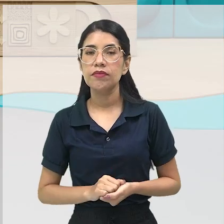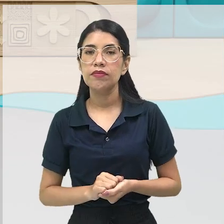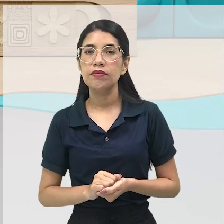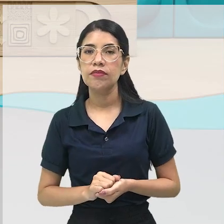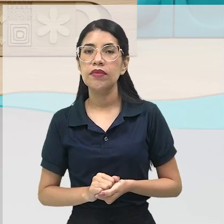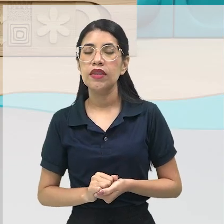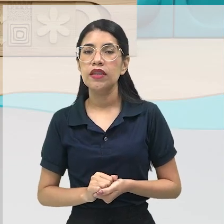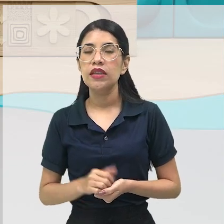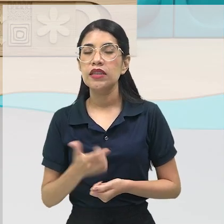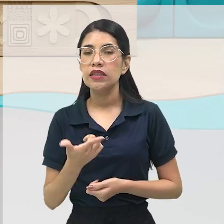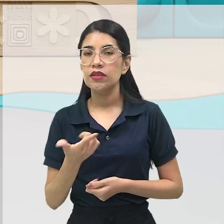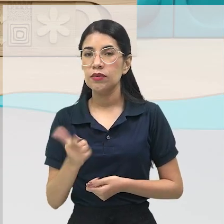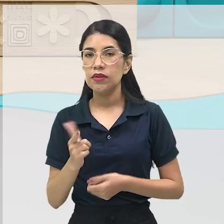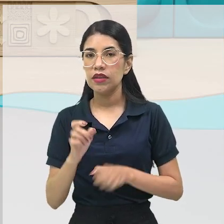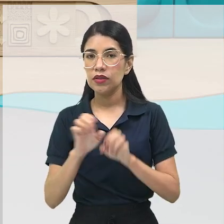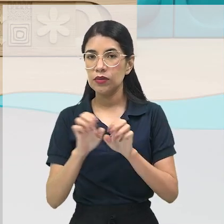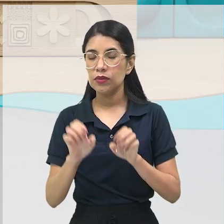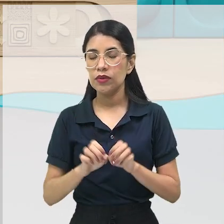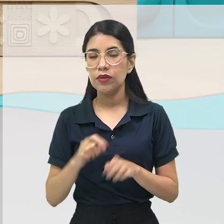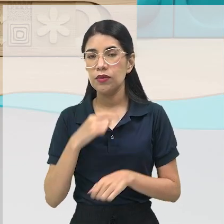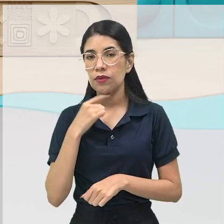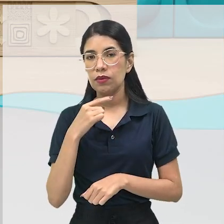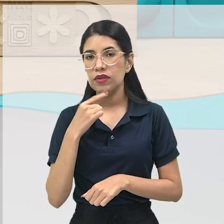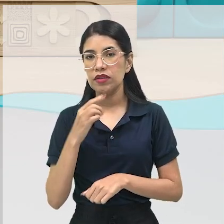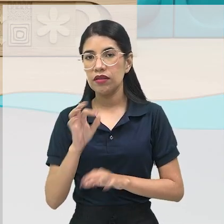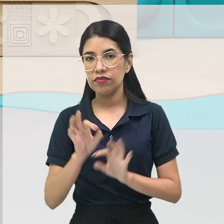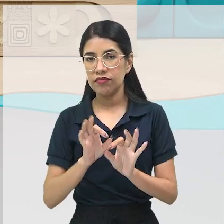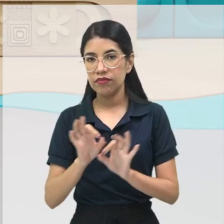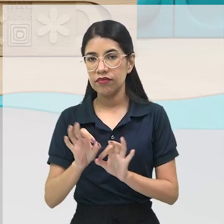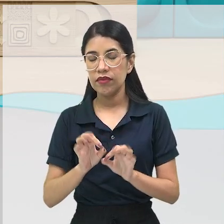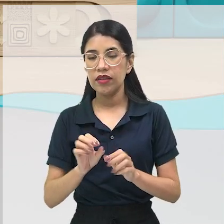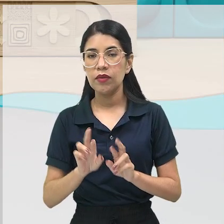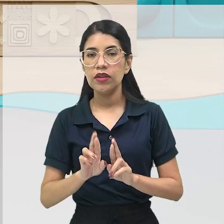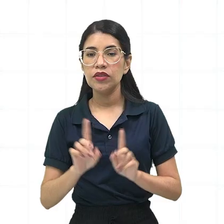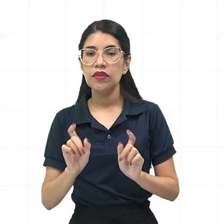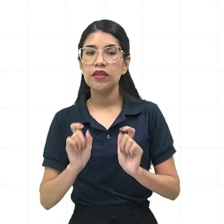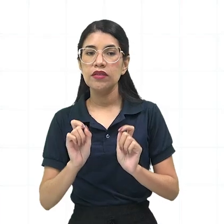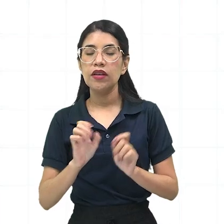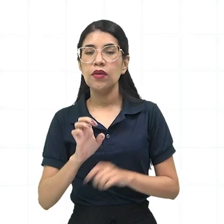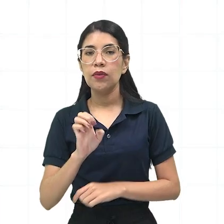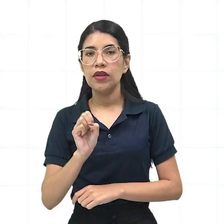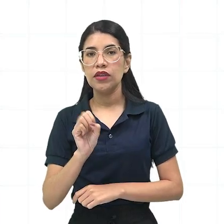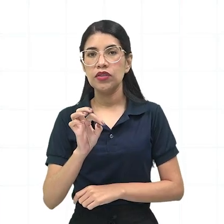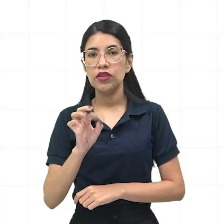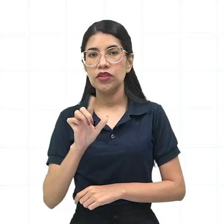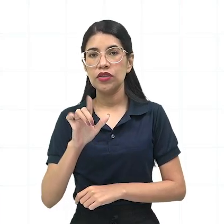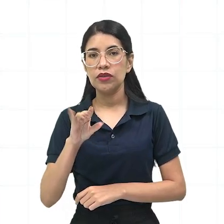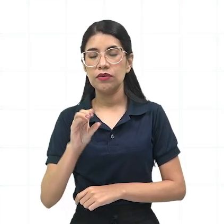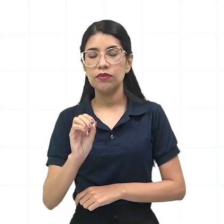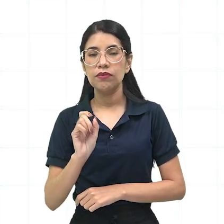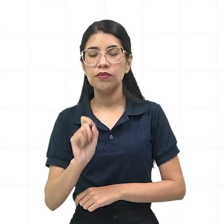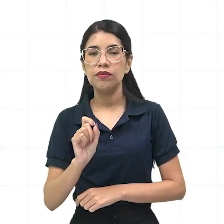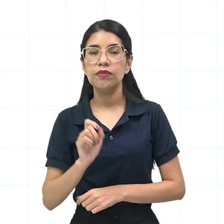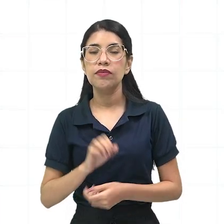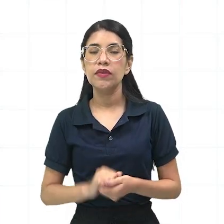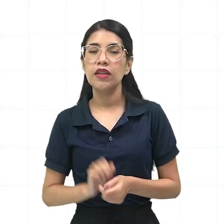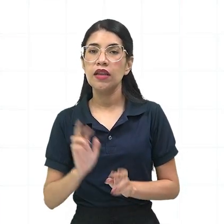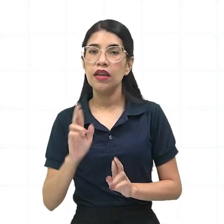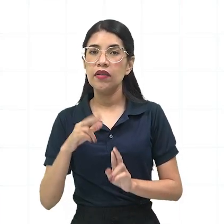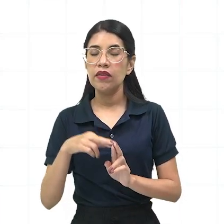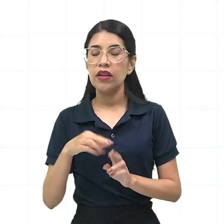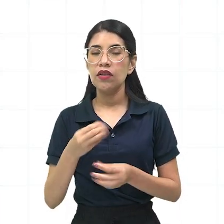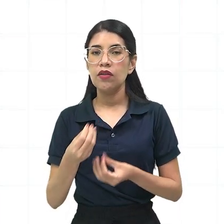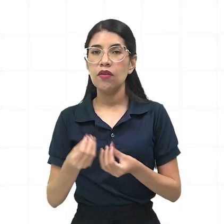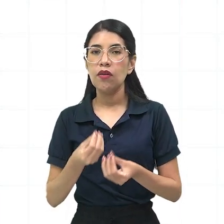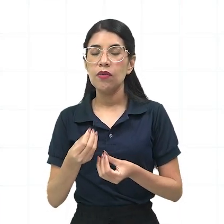sem estrutura, nada se segura. Então, vamos ver a diferença? Olha só o estilo. O estilo ele vai se referir à forma